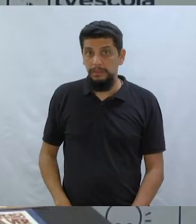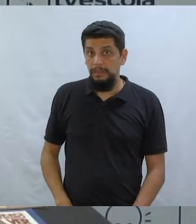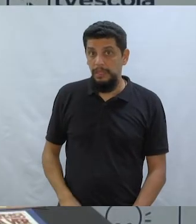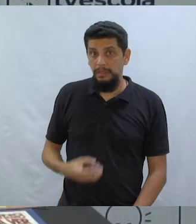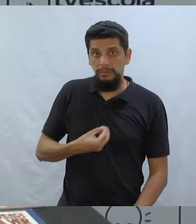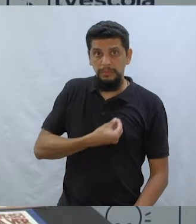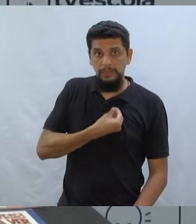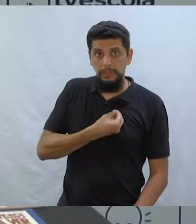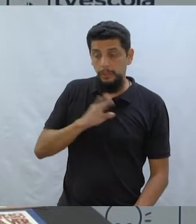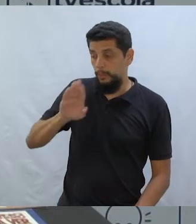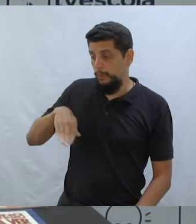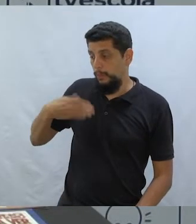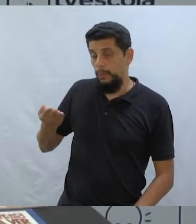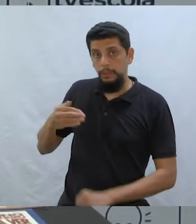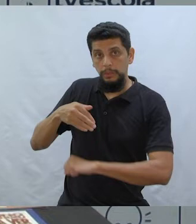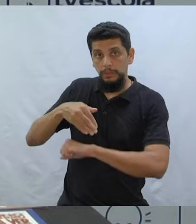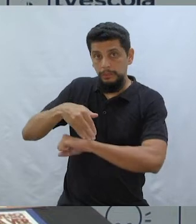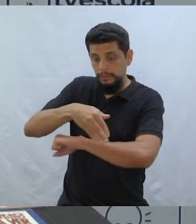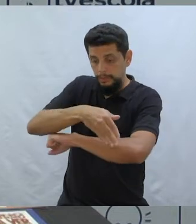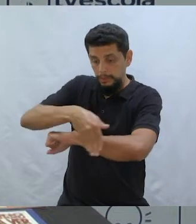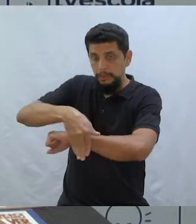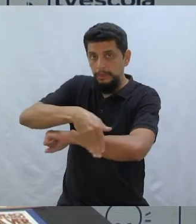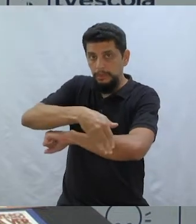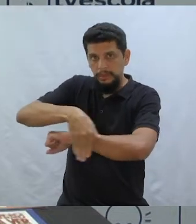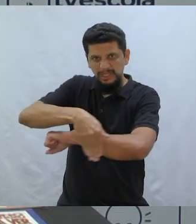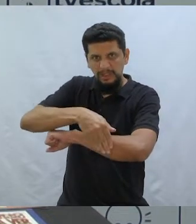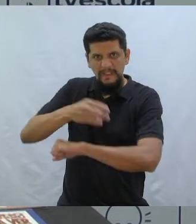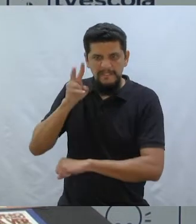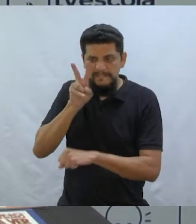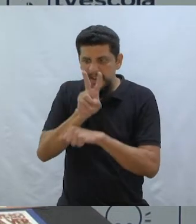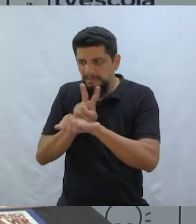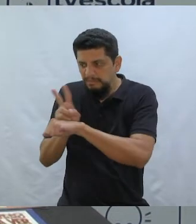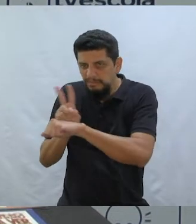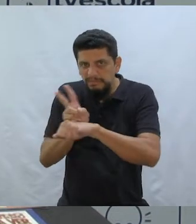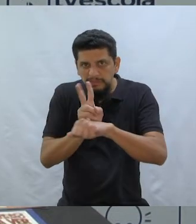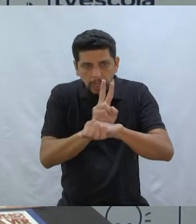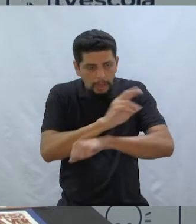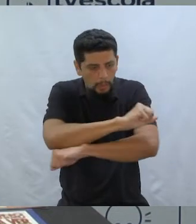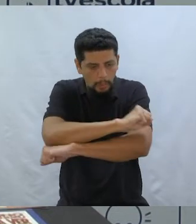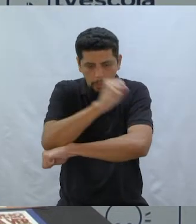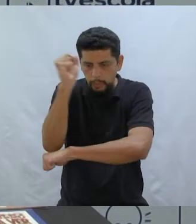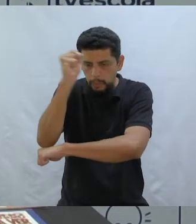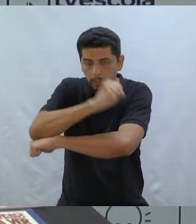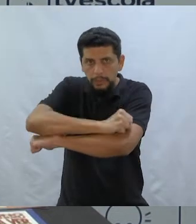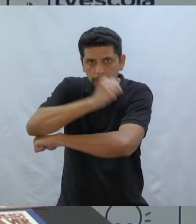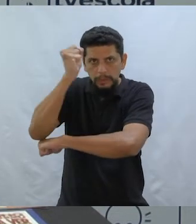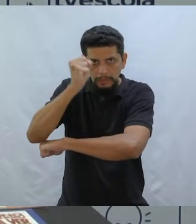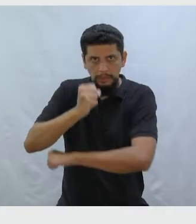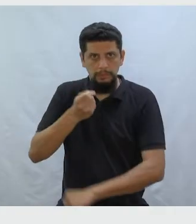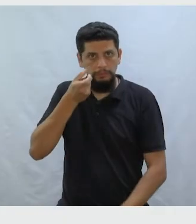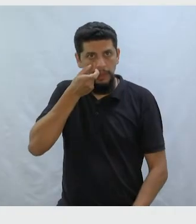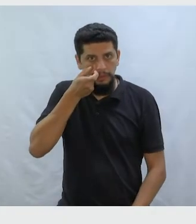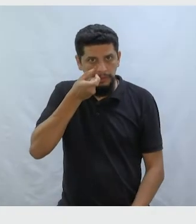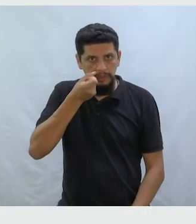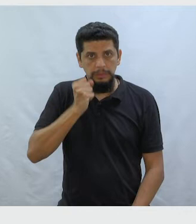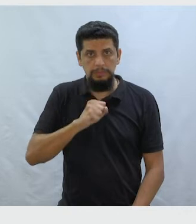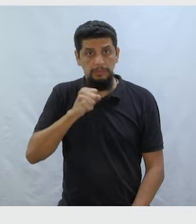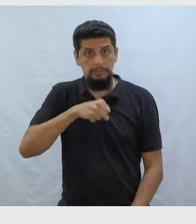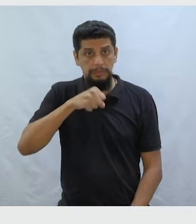e Silva que morava do outro outro lado da praça e ficava vigiando na janela a noite toda